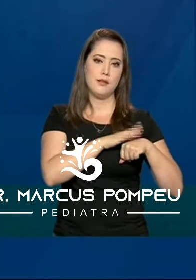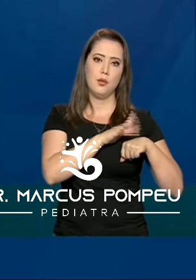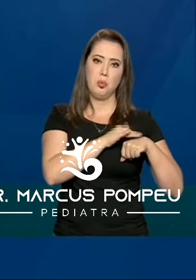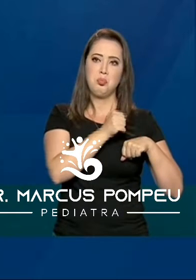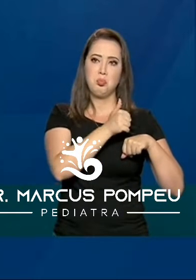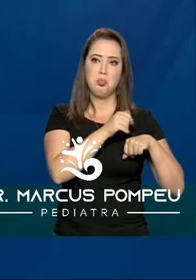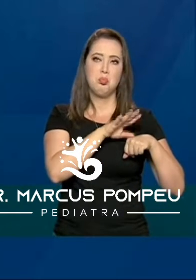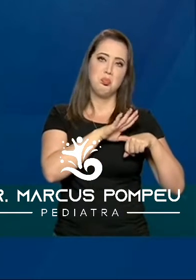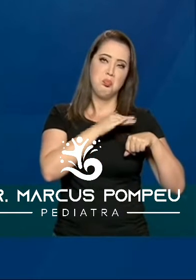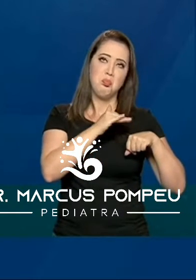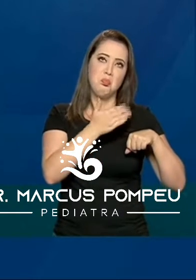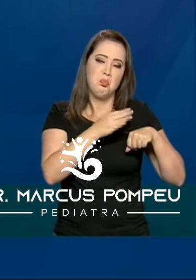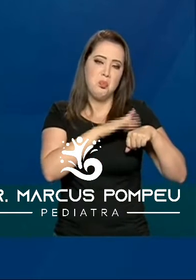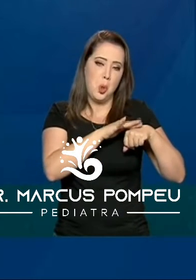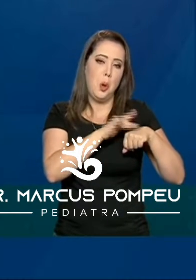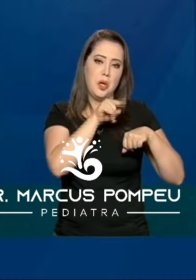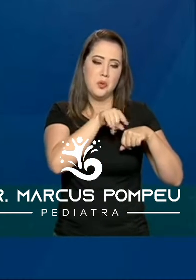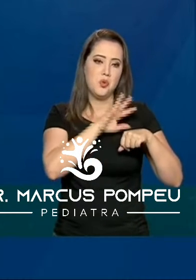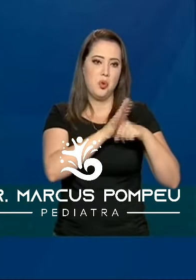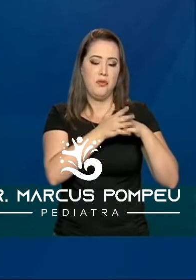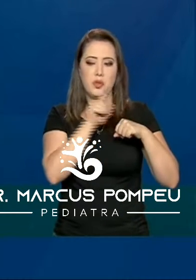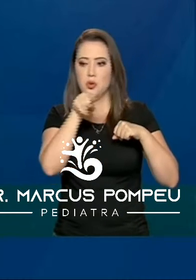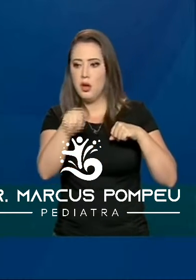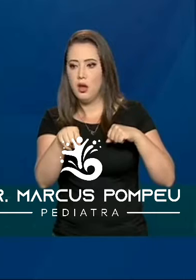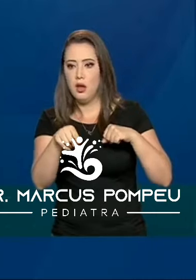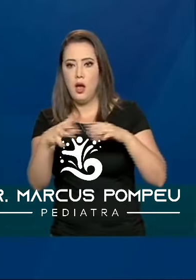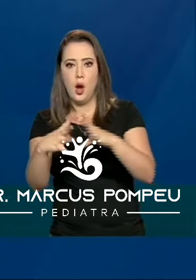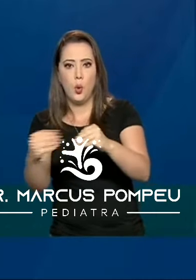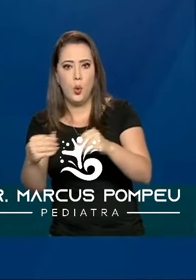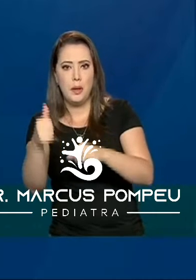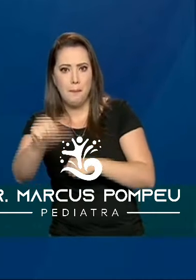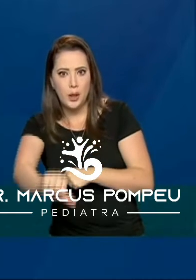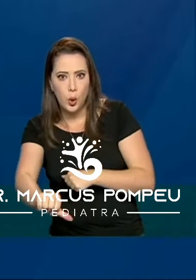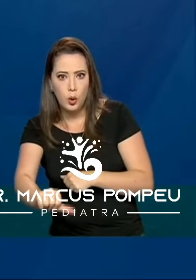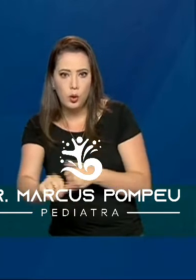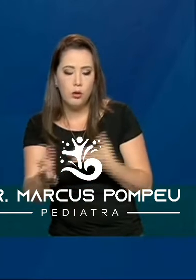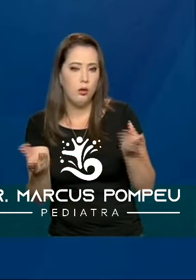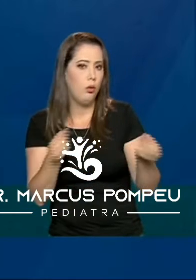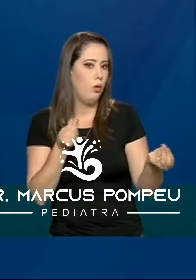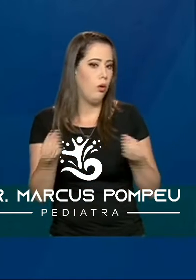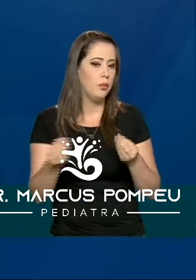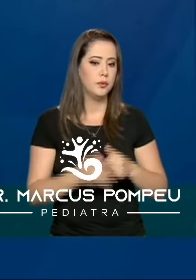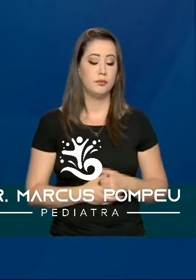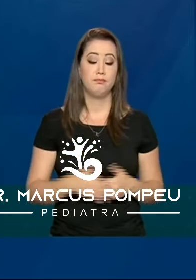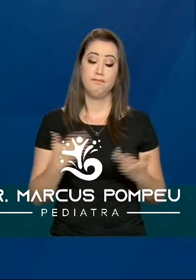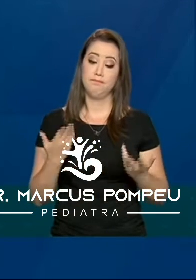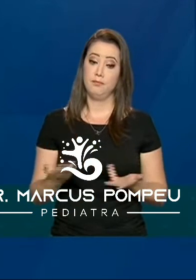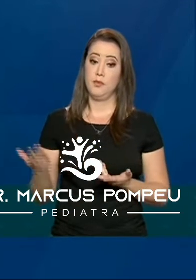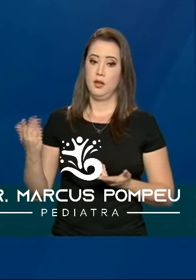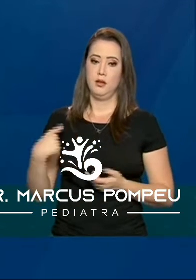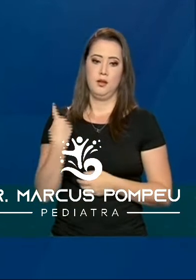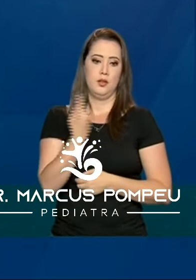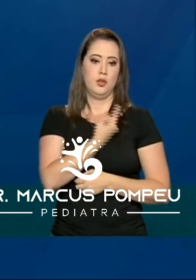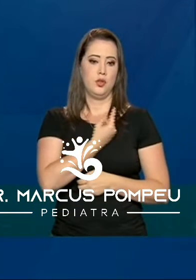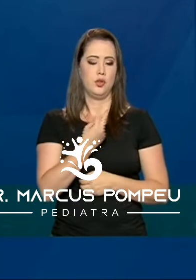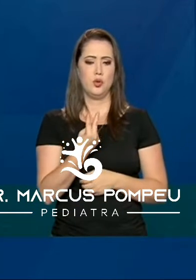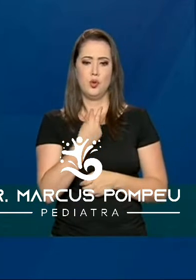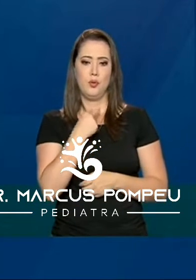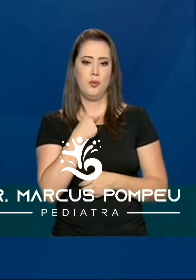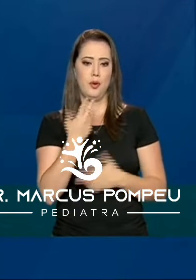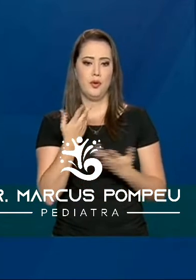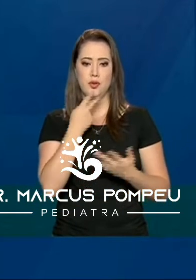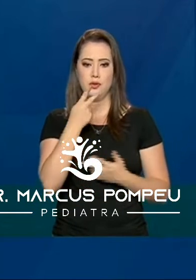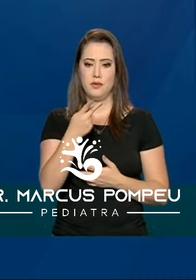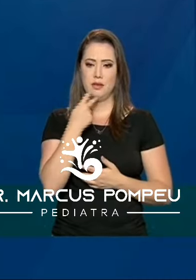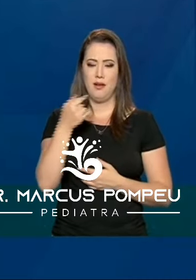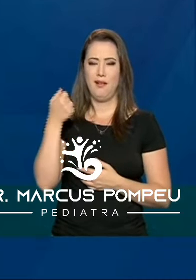Esse é o BP53, é o guardião do seu genoma, do meu genoma. É por isso que a gente não fica fazendo neoplasias aí. É muito mais complicado